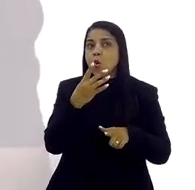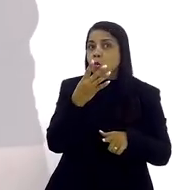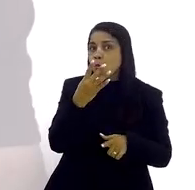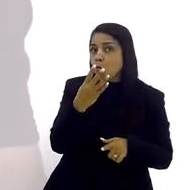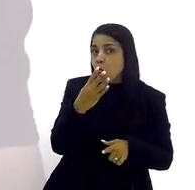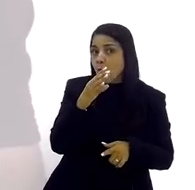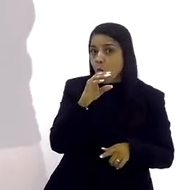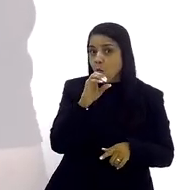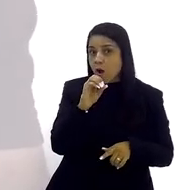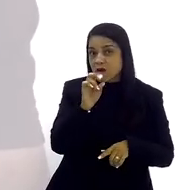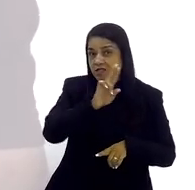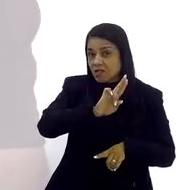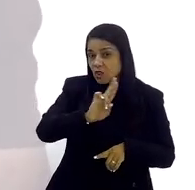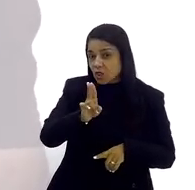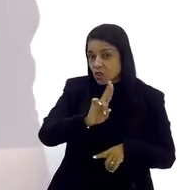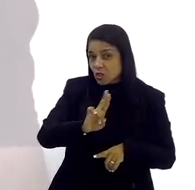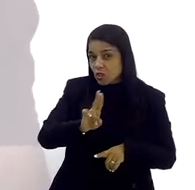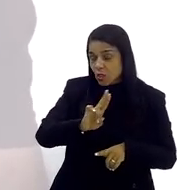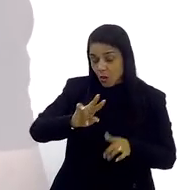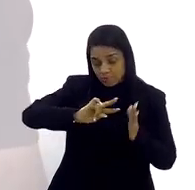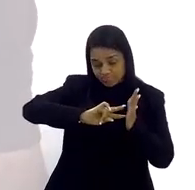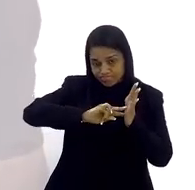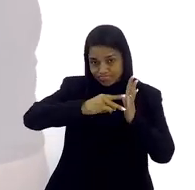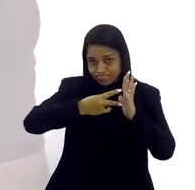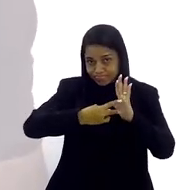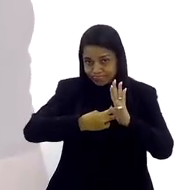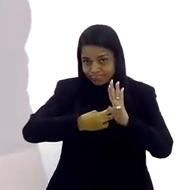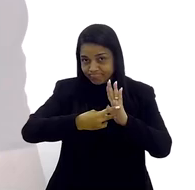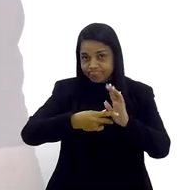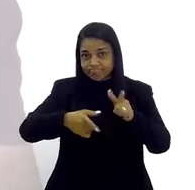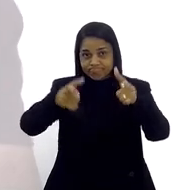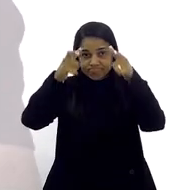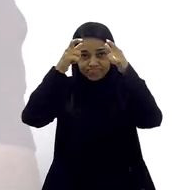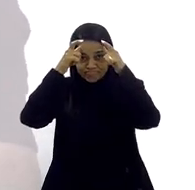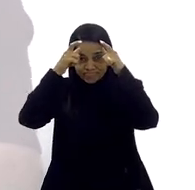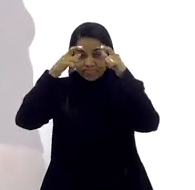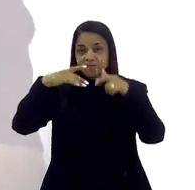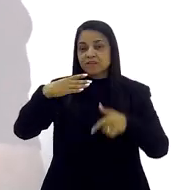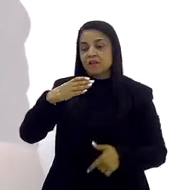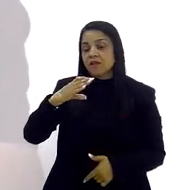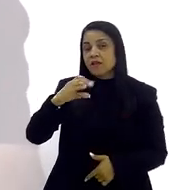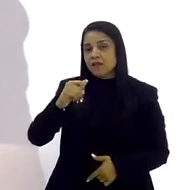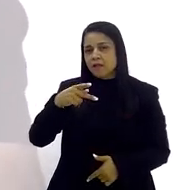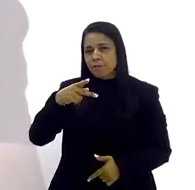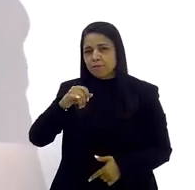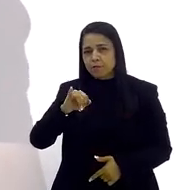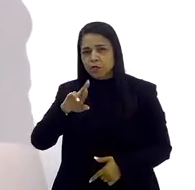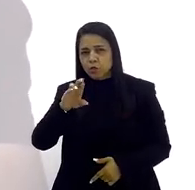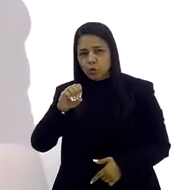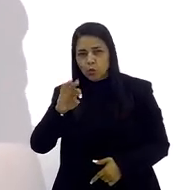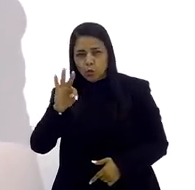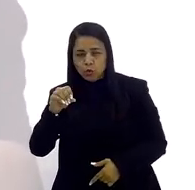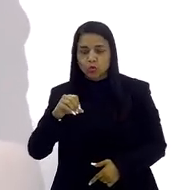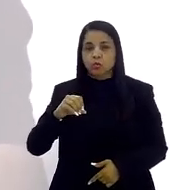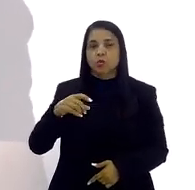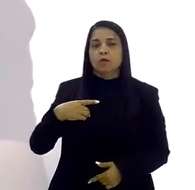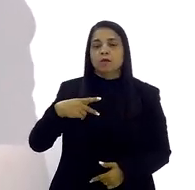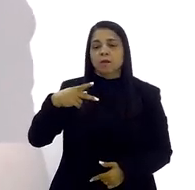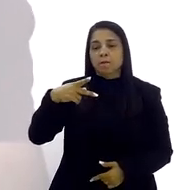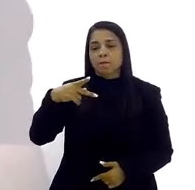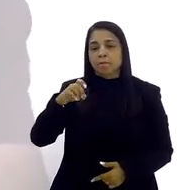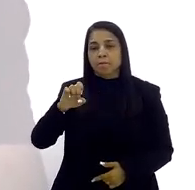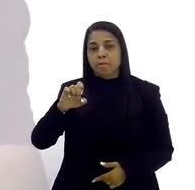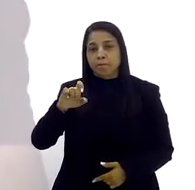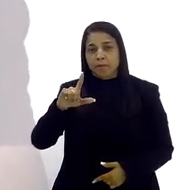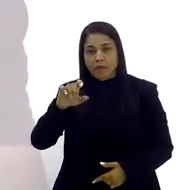de mais de 40 nomes que se denominam o diabo Capiroto Pé de Bode pé de pele e vou